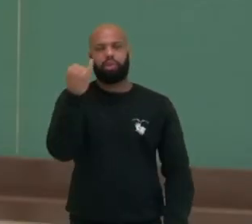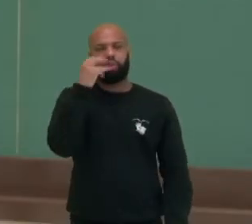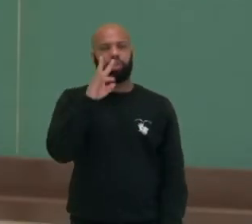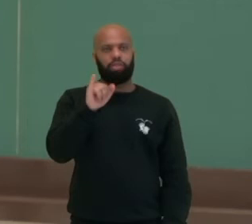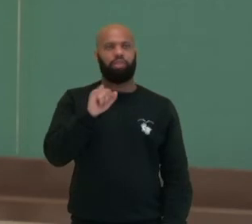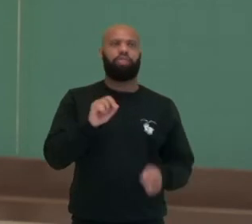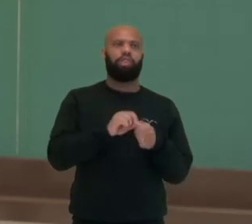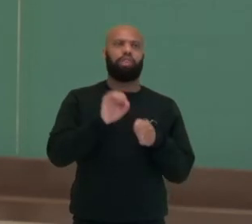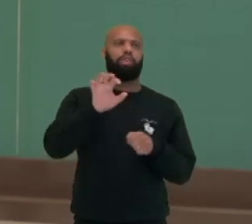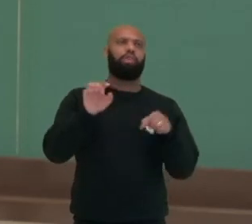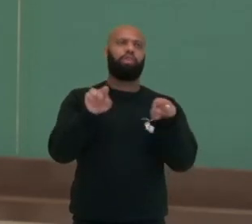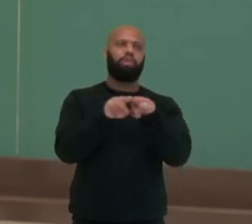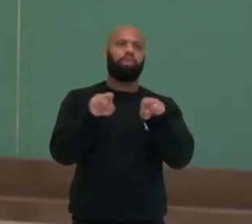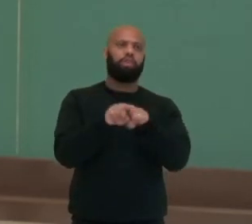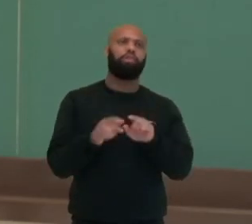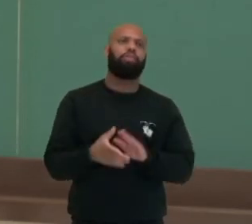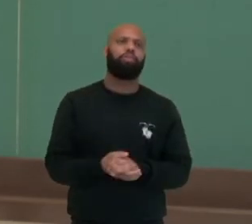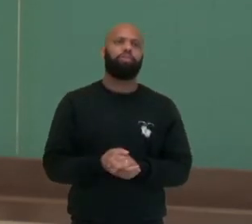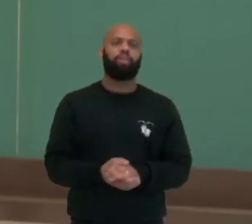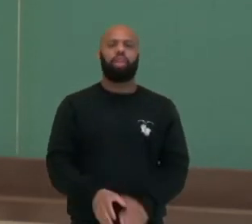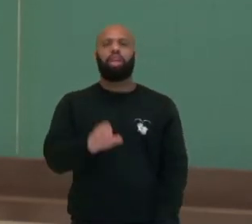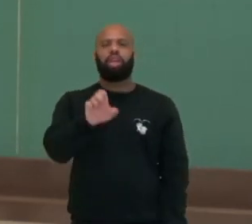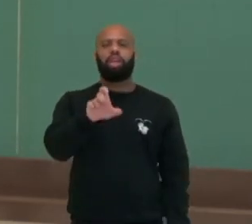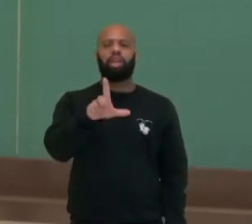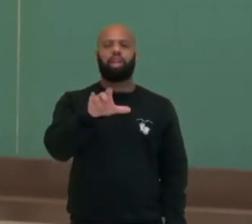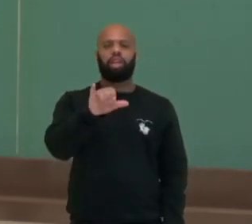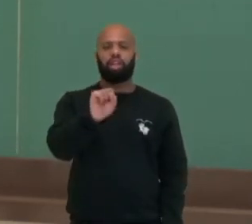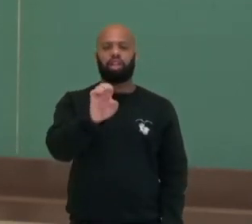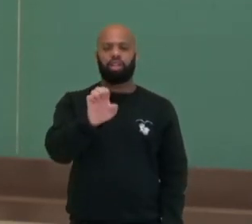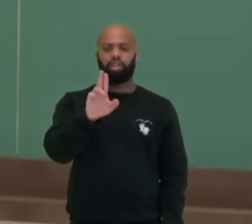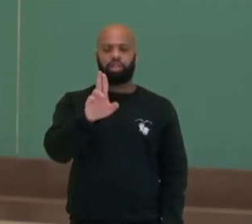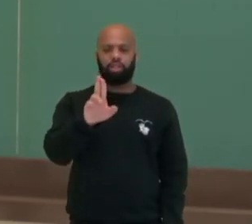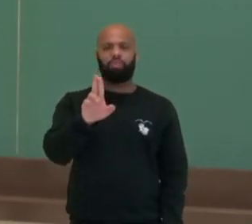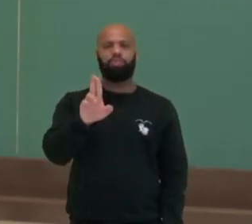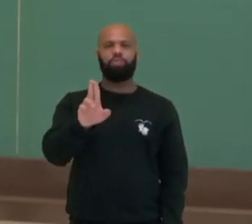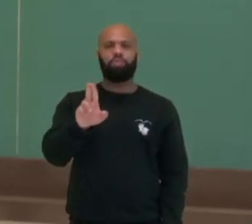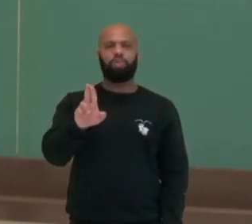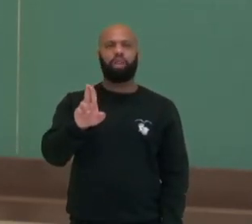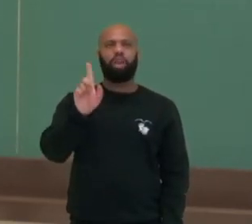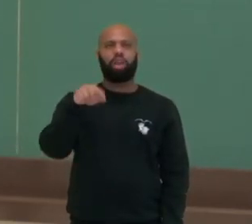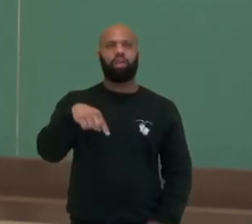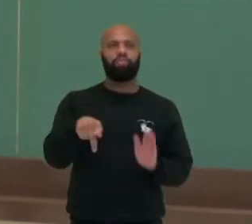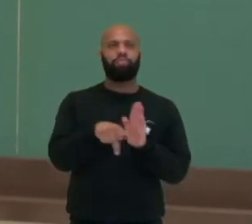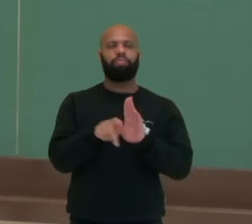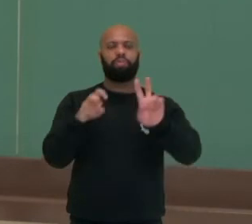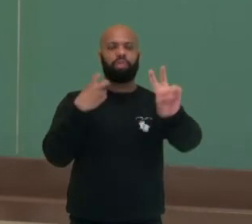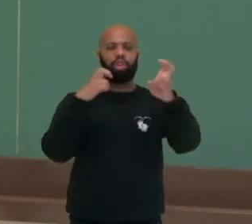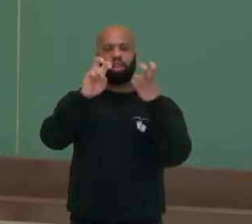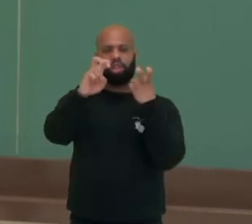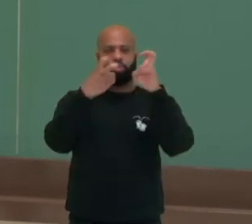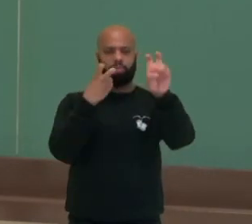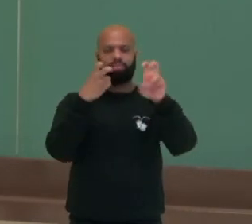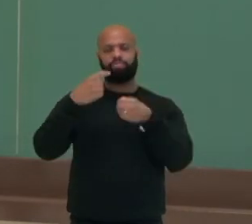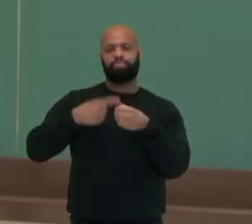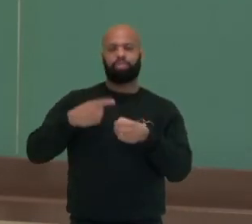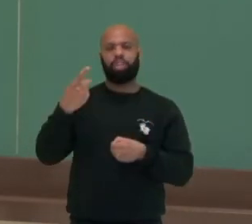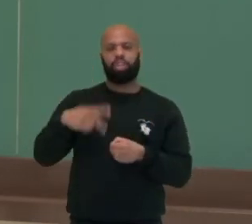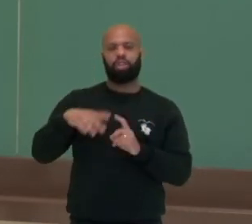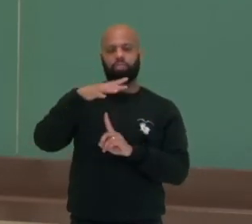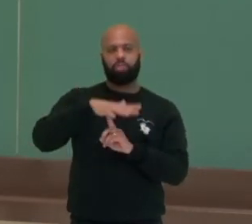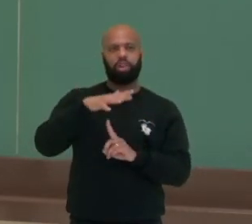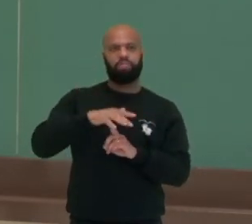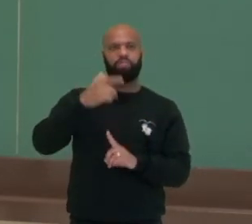jogar bocha. Eliseu dos Santos, natural aqui de Telêmaco Borba, Paraná, foi bronze